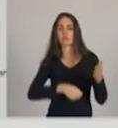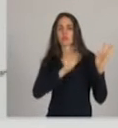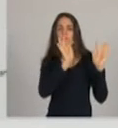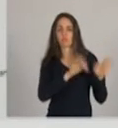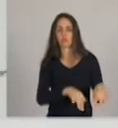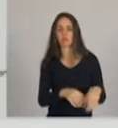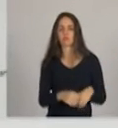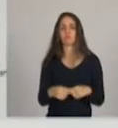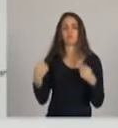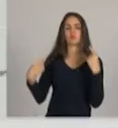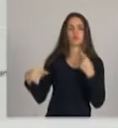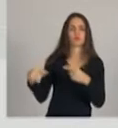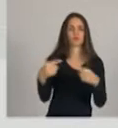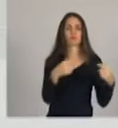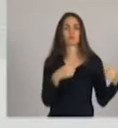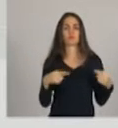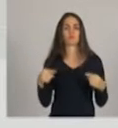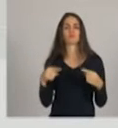discussão.